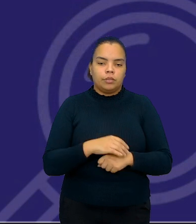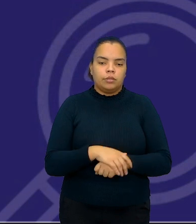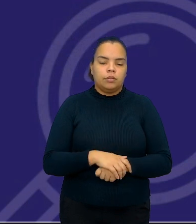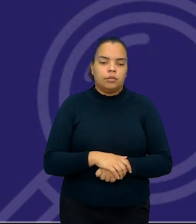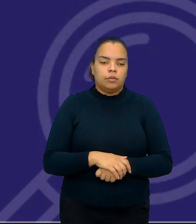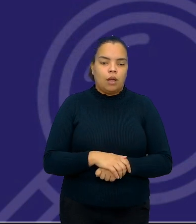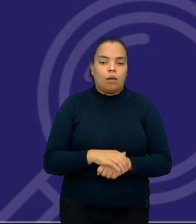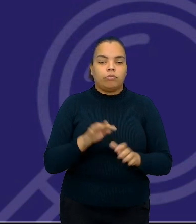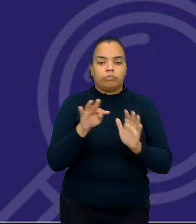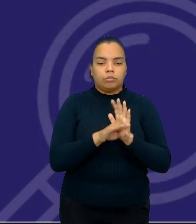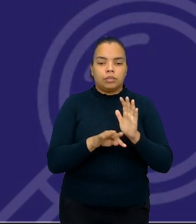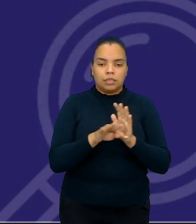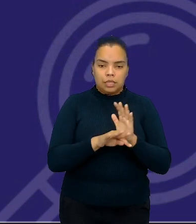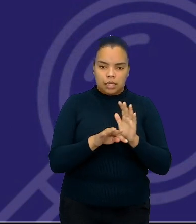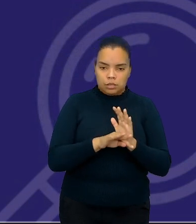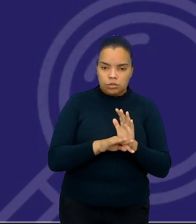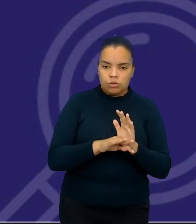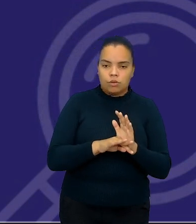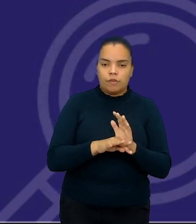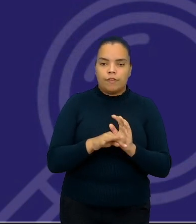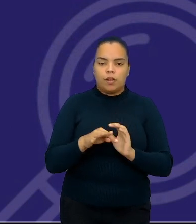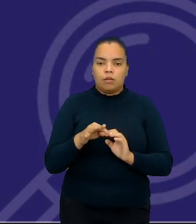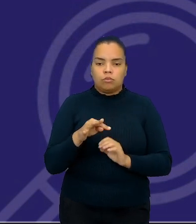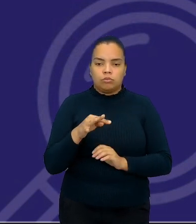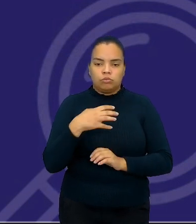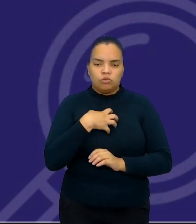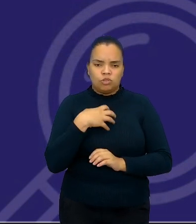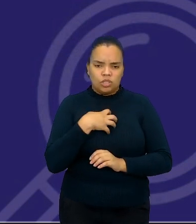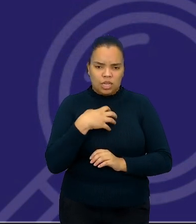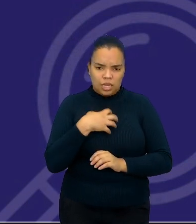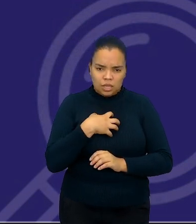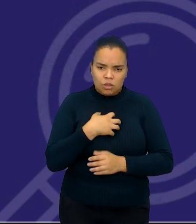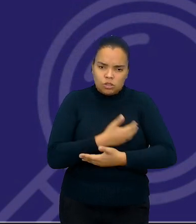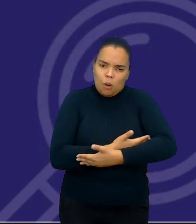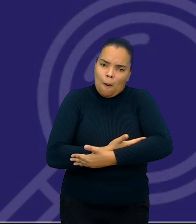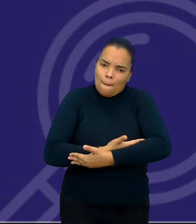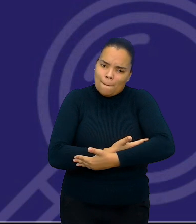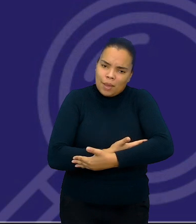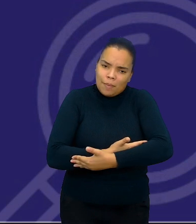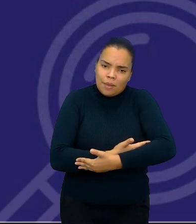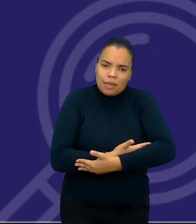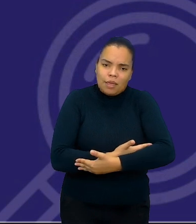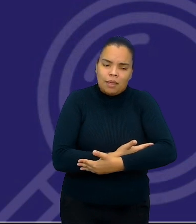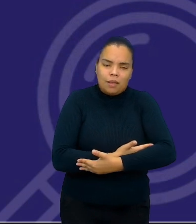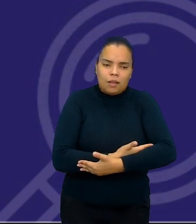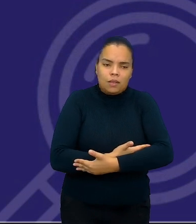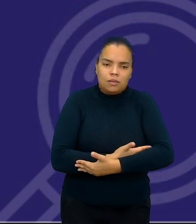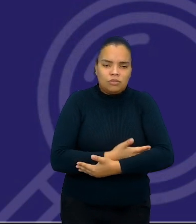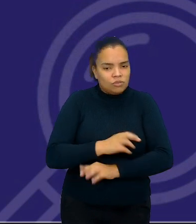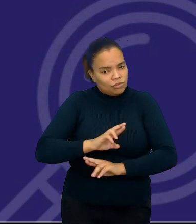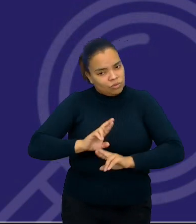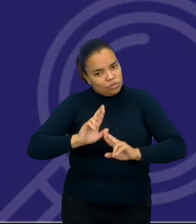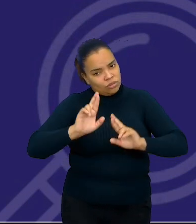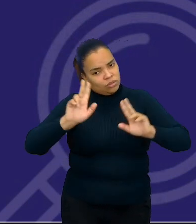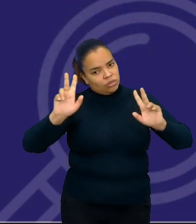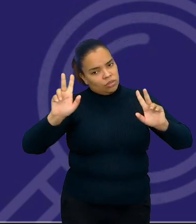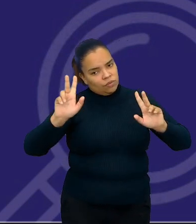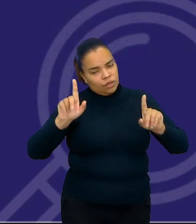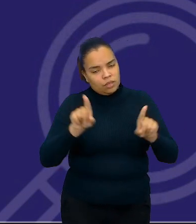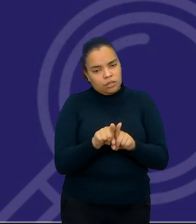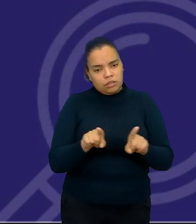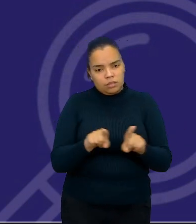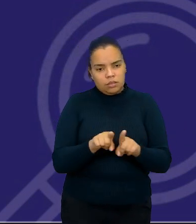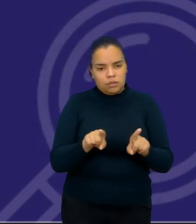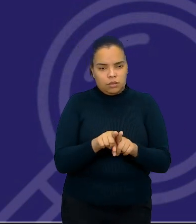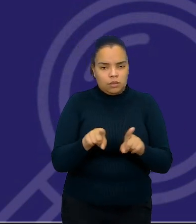fala sobre uma foto de bebê com rabo que foi alterada digitalmente e sobre os boatos a respeito